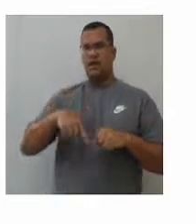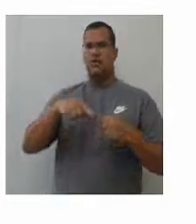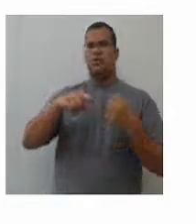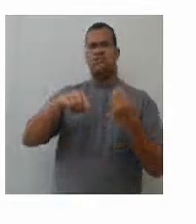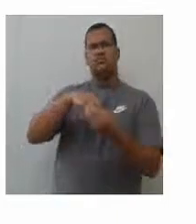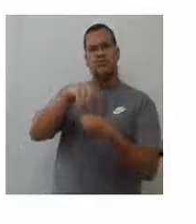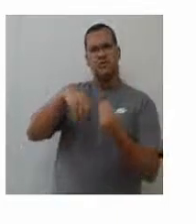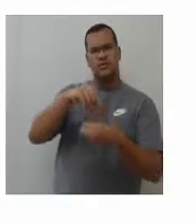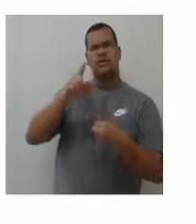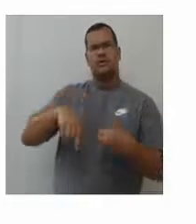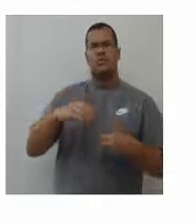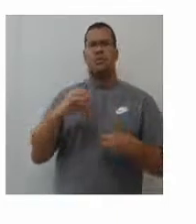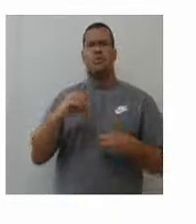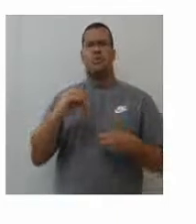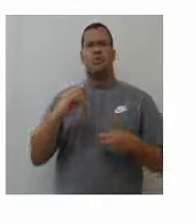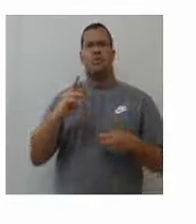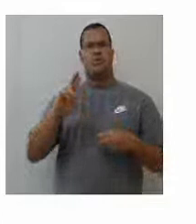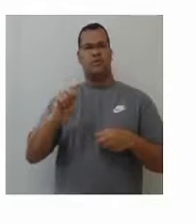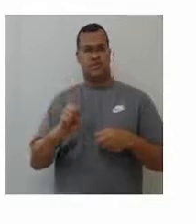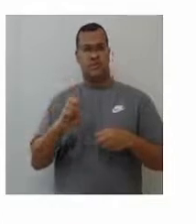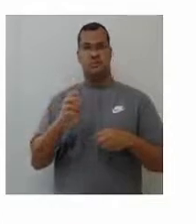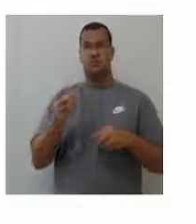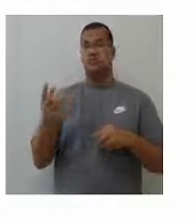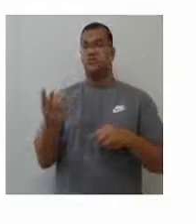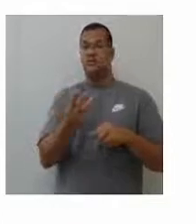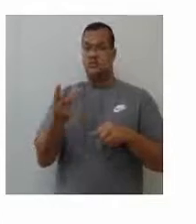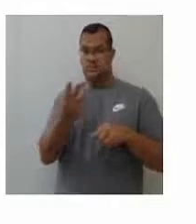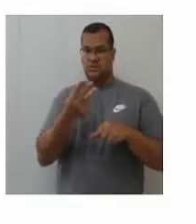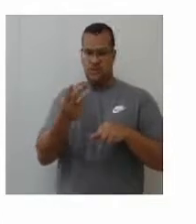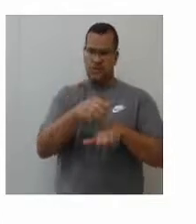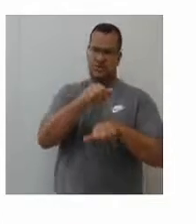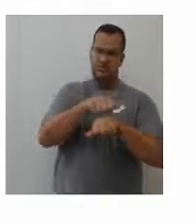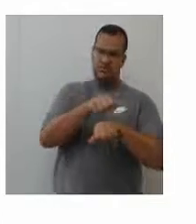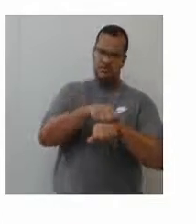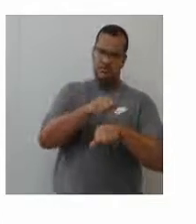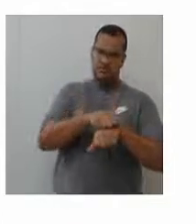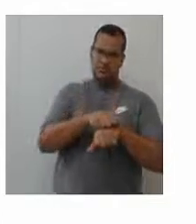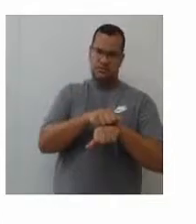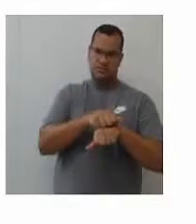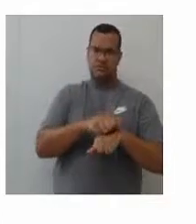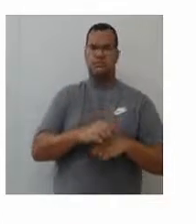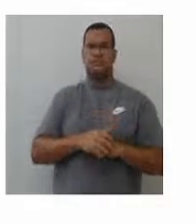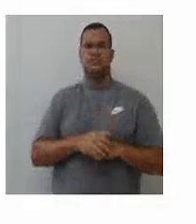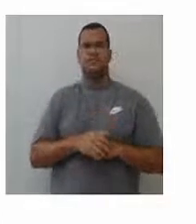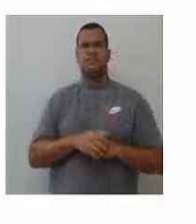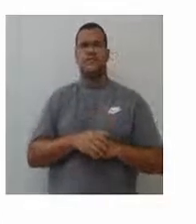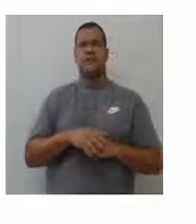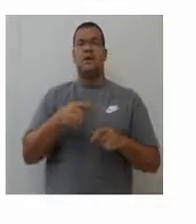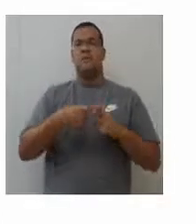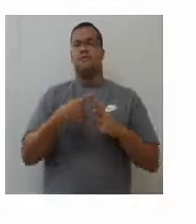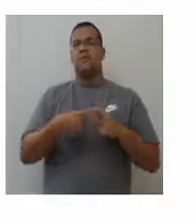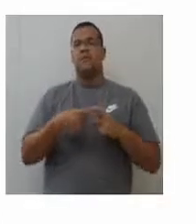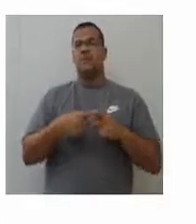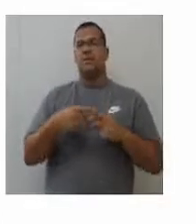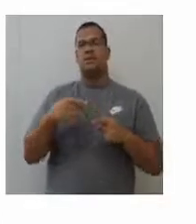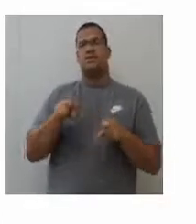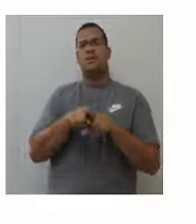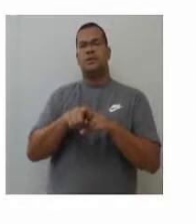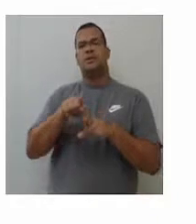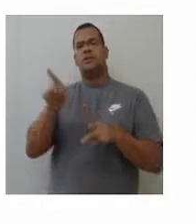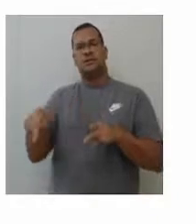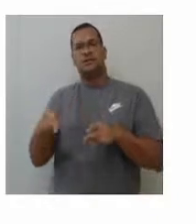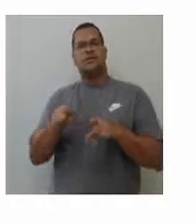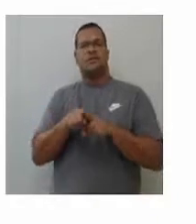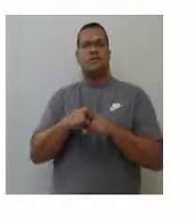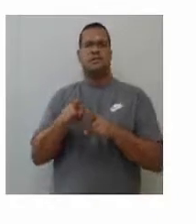é cobre, que também se encontra na fase sólida. E é óbvio que é uma solução sólida, porque o solvente está na fase sólida.